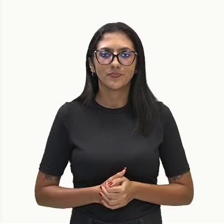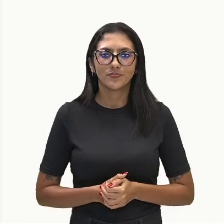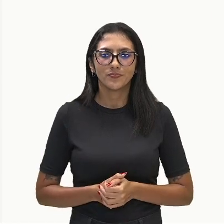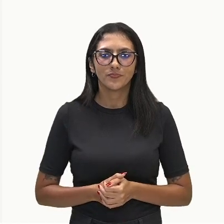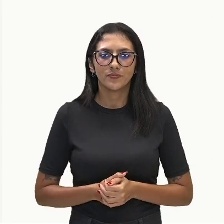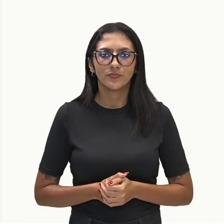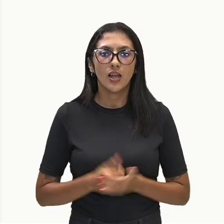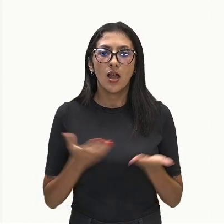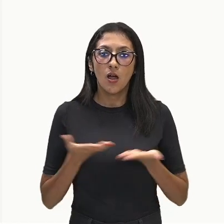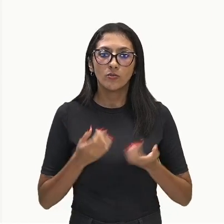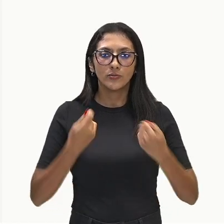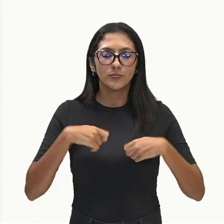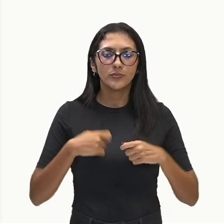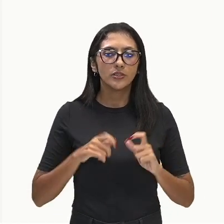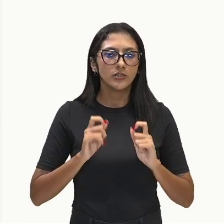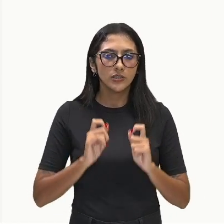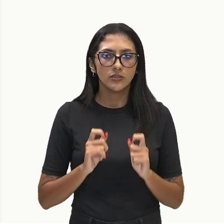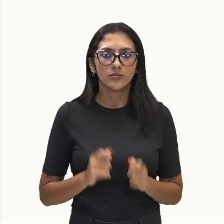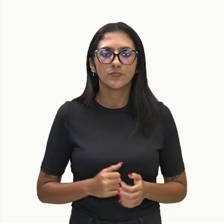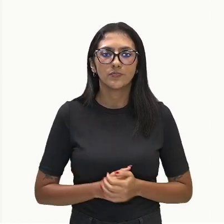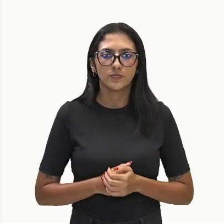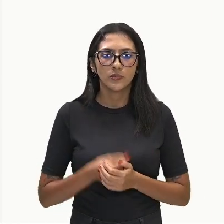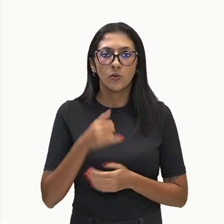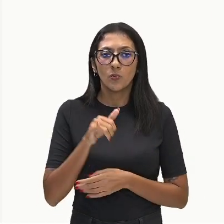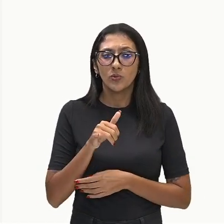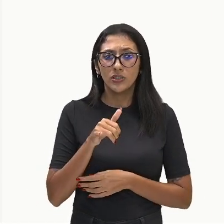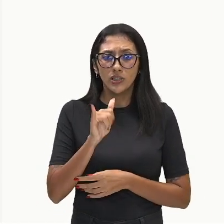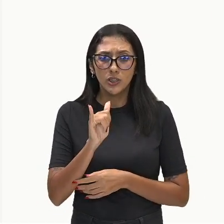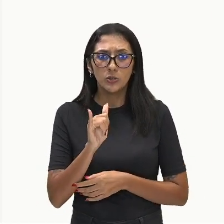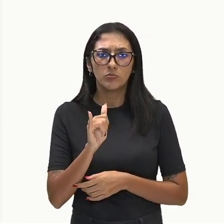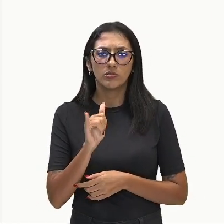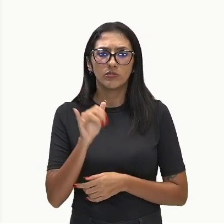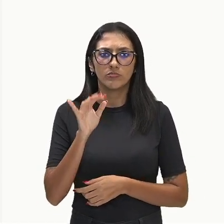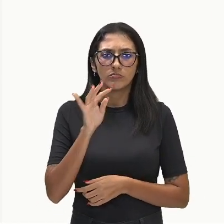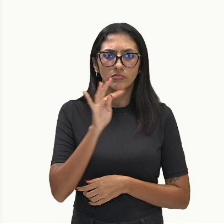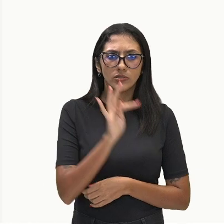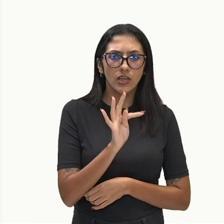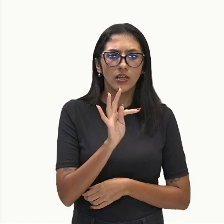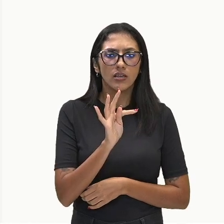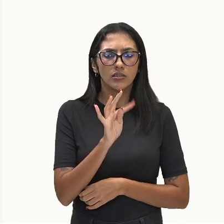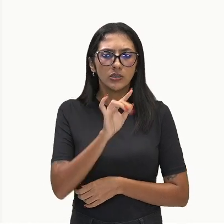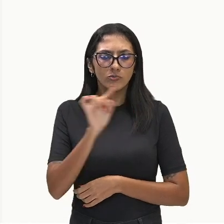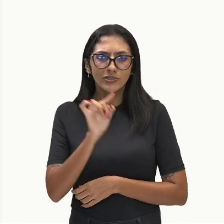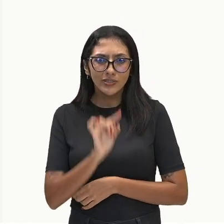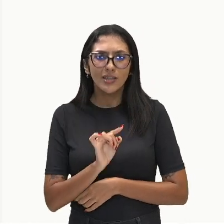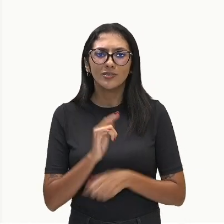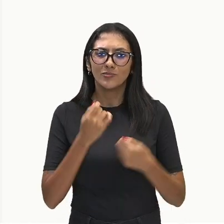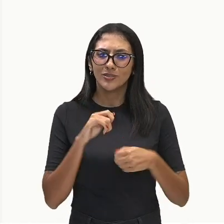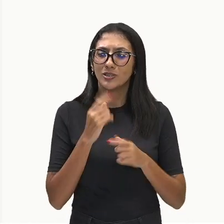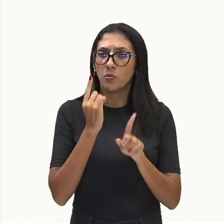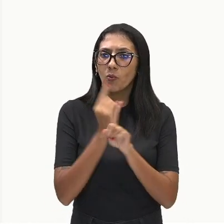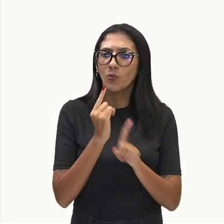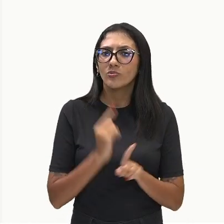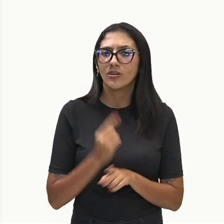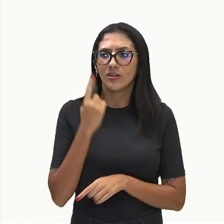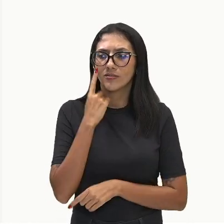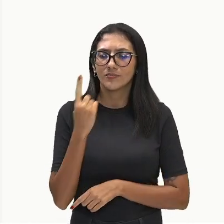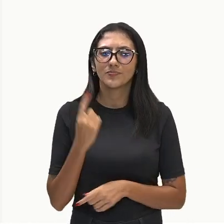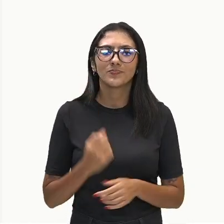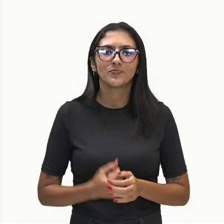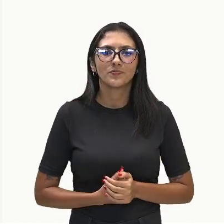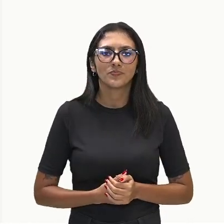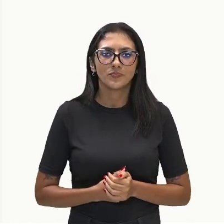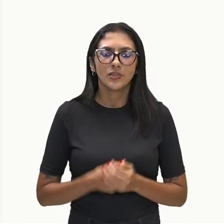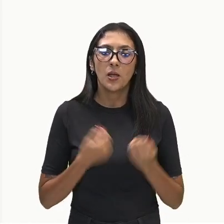gente precisa calcular o valor de y, o valor de t e o valor de z. E aí, a gente vai precisar